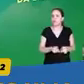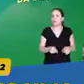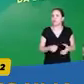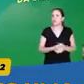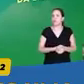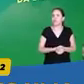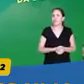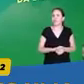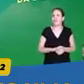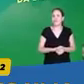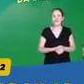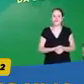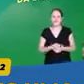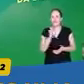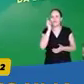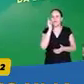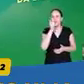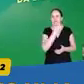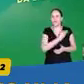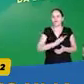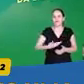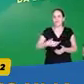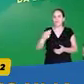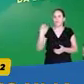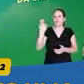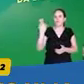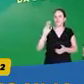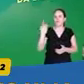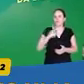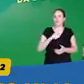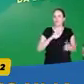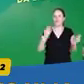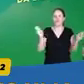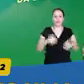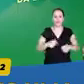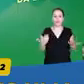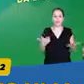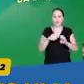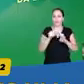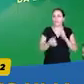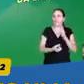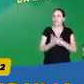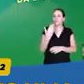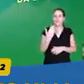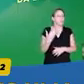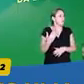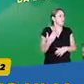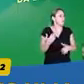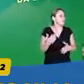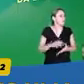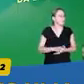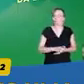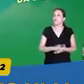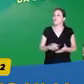quando a gente vê essa narrativa de que, ah, mas no governo Lula, eu tinha mais condições de empreender, ou eu tinha mais condições